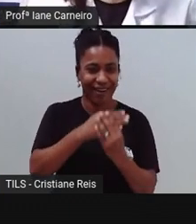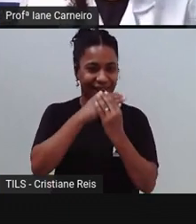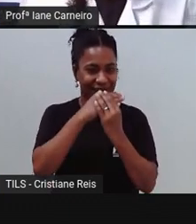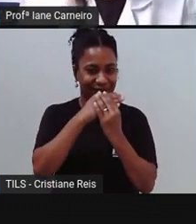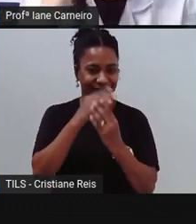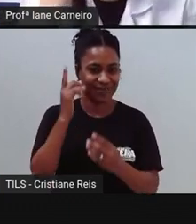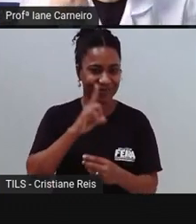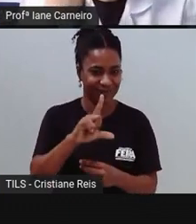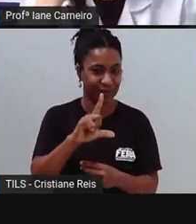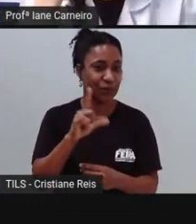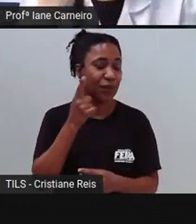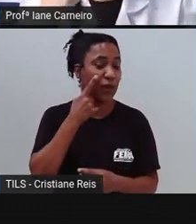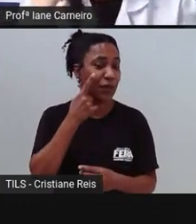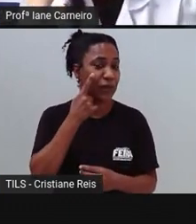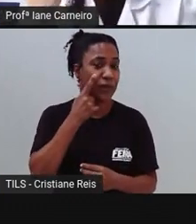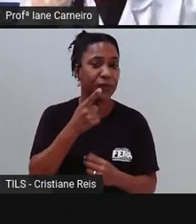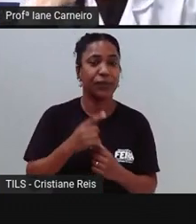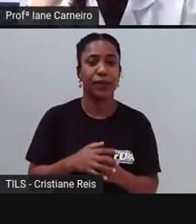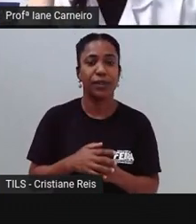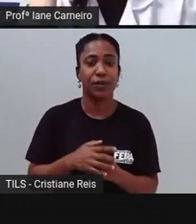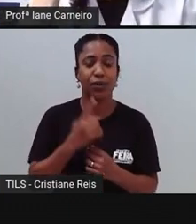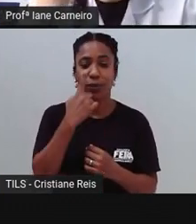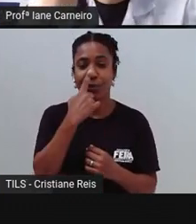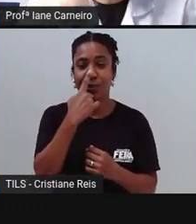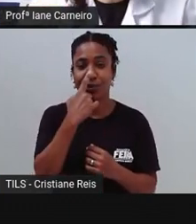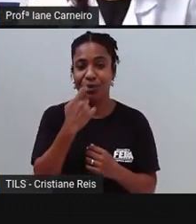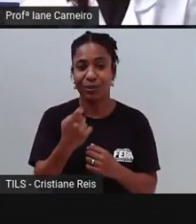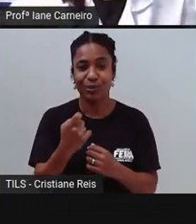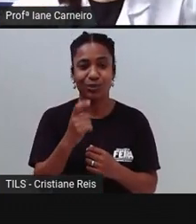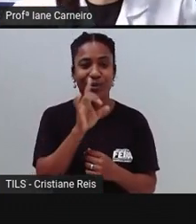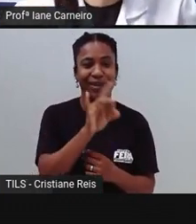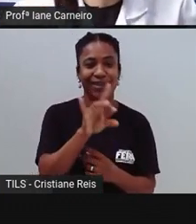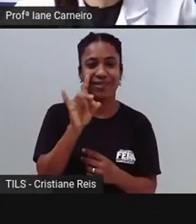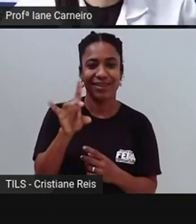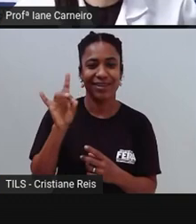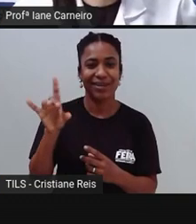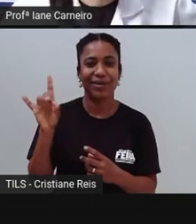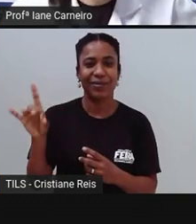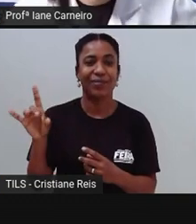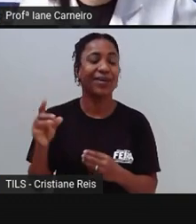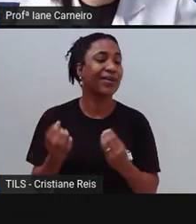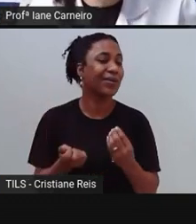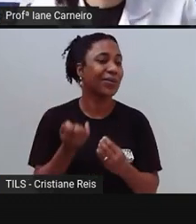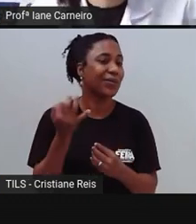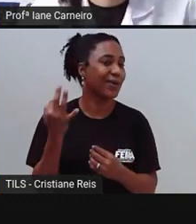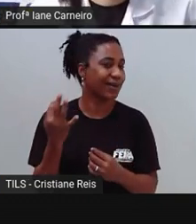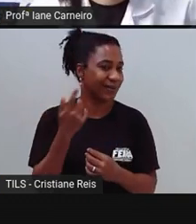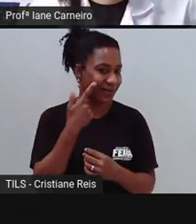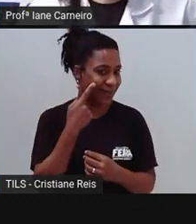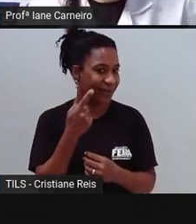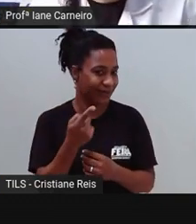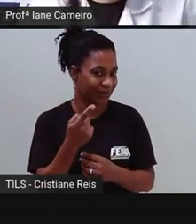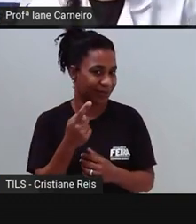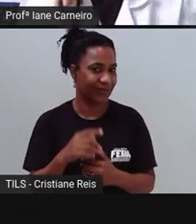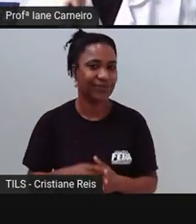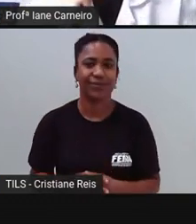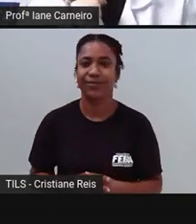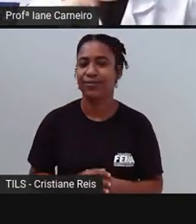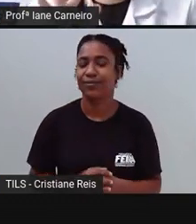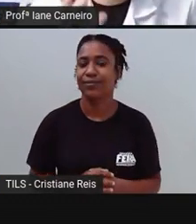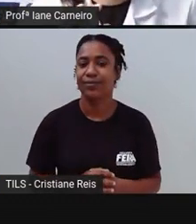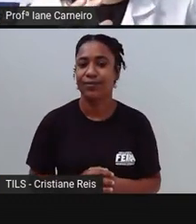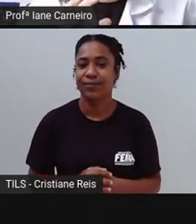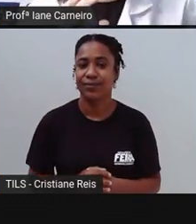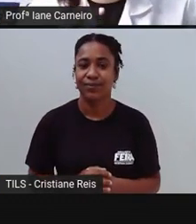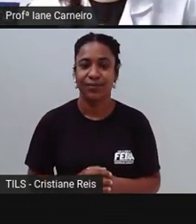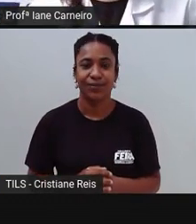aí. Quanto de lixo será que essas três crianças vão produzir? Né? Vamos ver, ó. A Pro, antes da